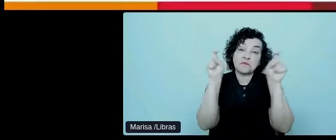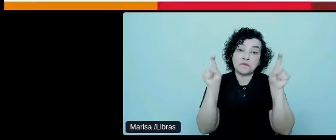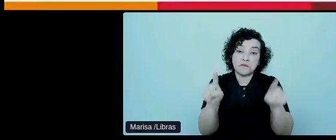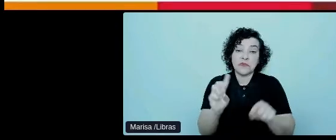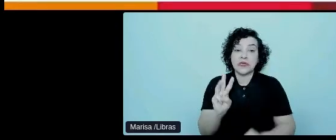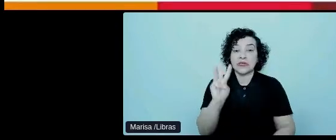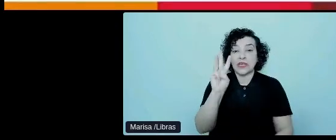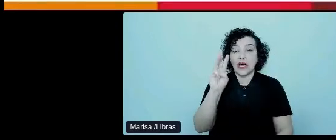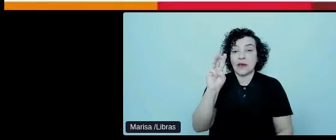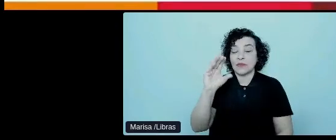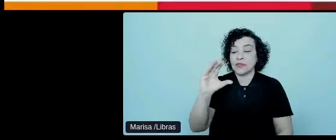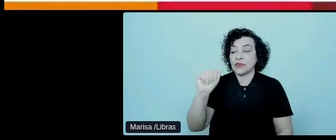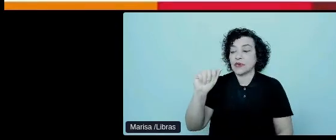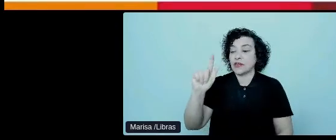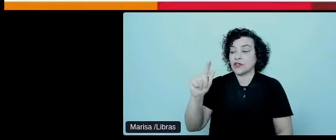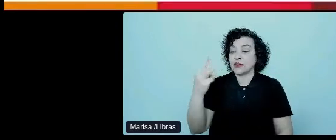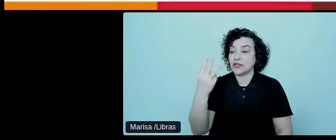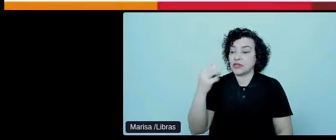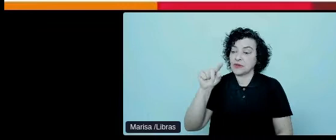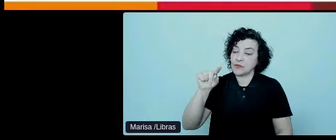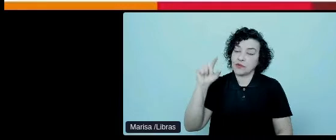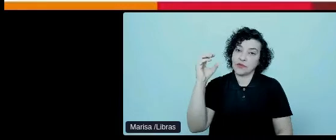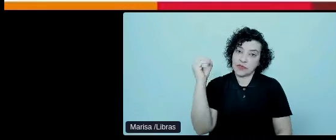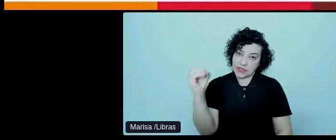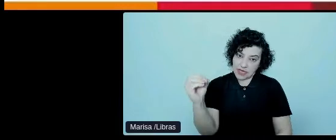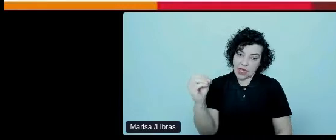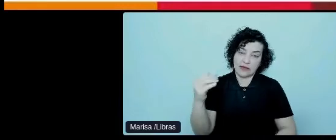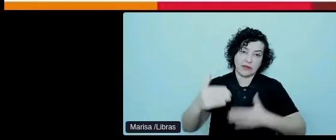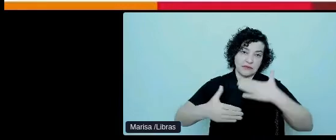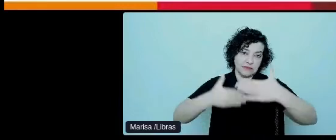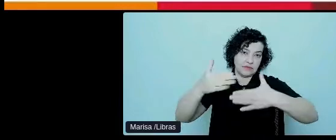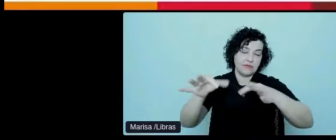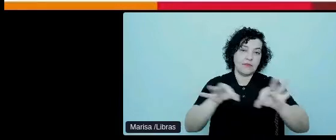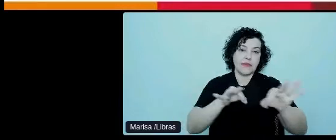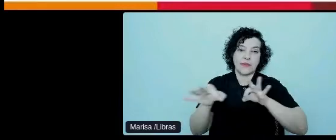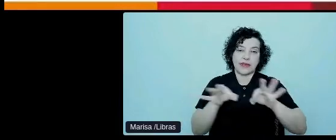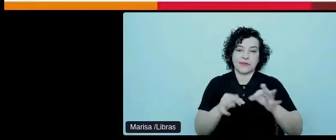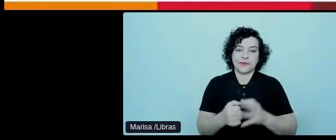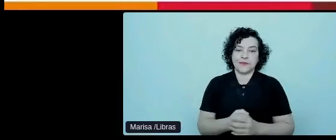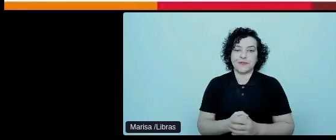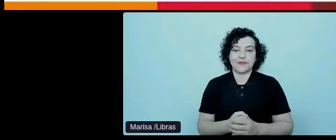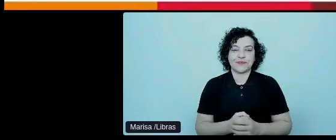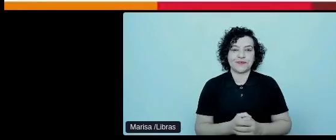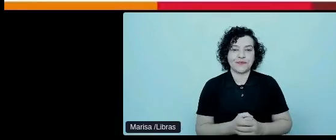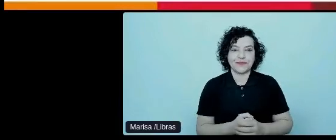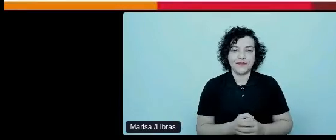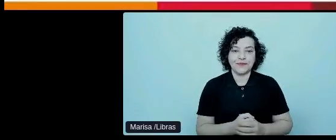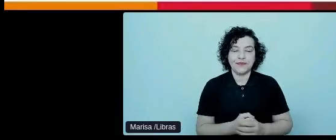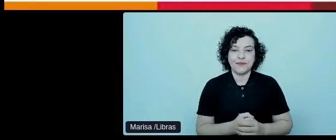nós temos a WCAG 3.0, que ela está em desenvolvimento. Pode passar.